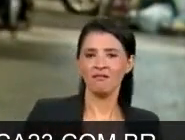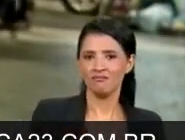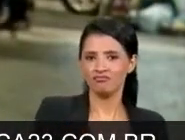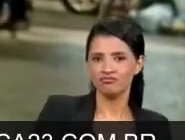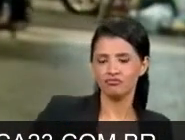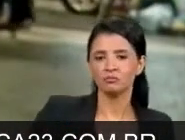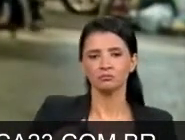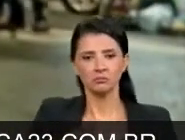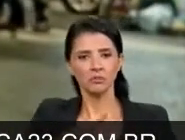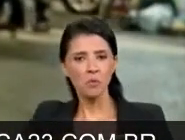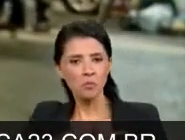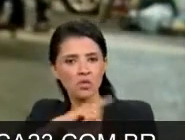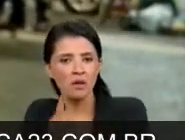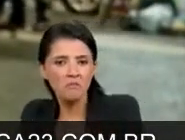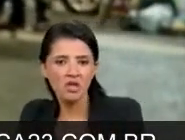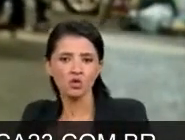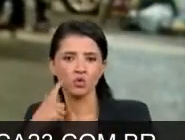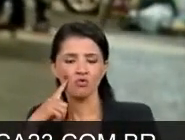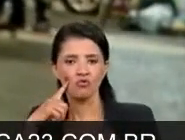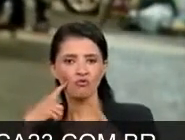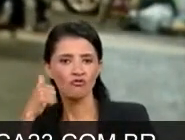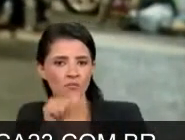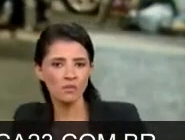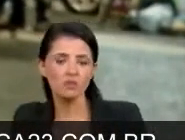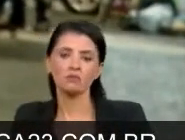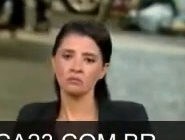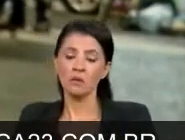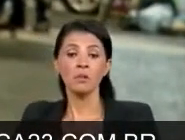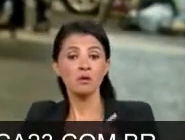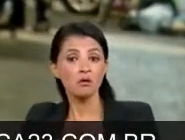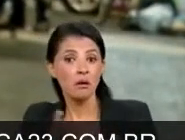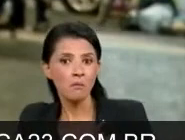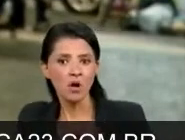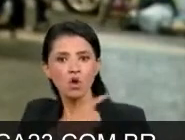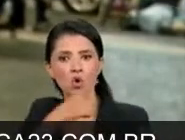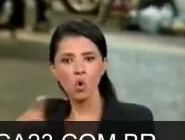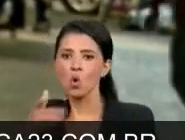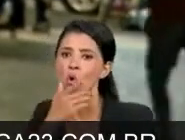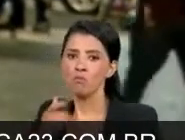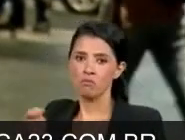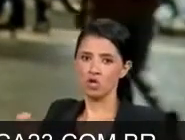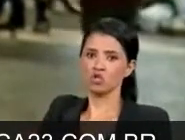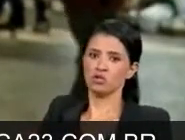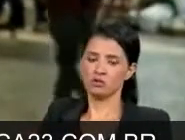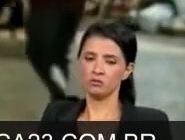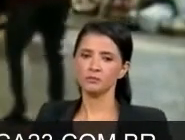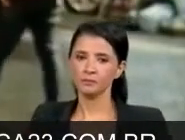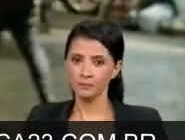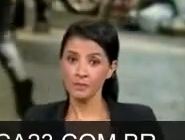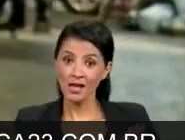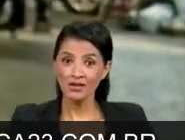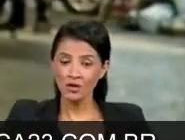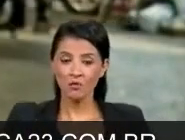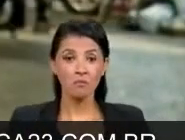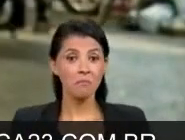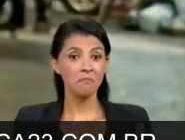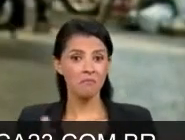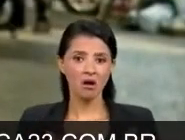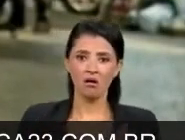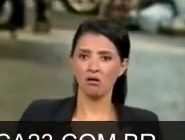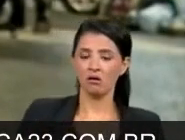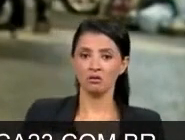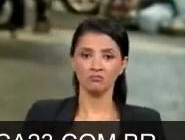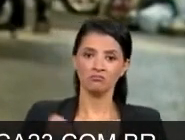de empoderamento feminino e também todas as campanhas contra o machismo. A região onde mais cresceu o número